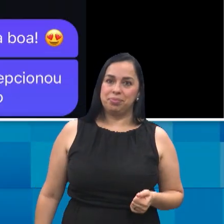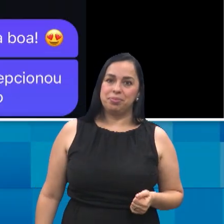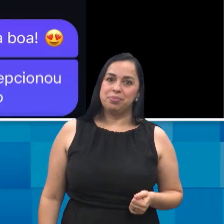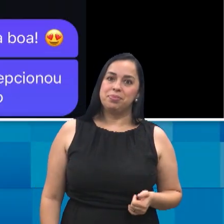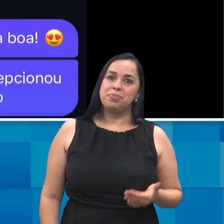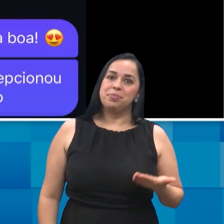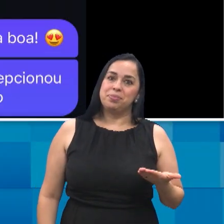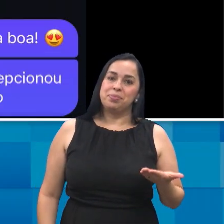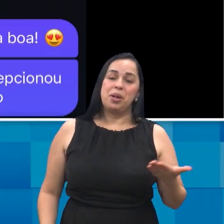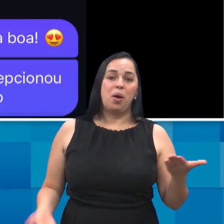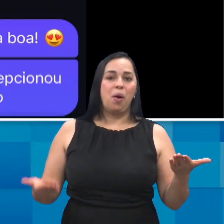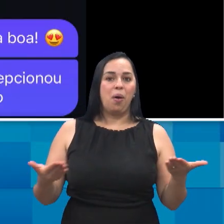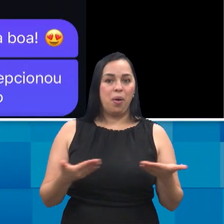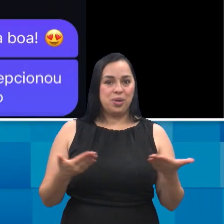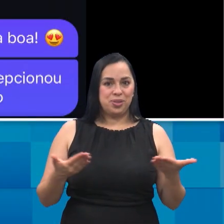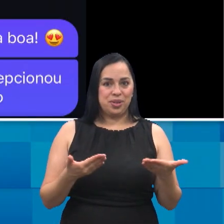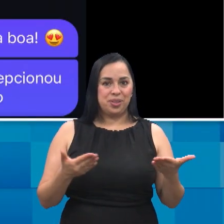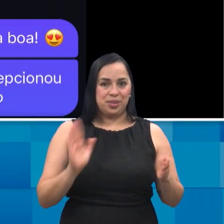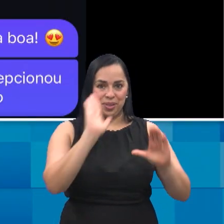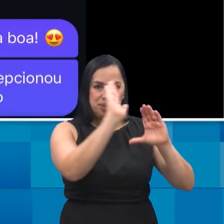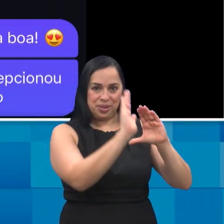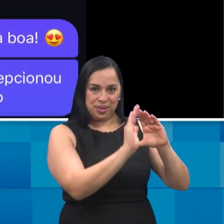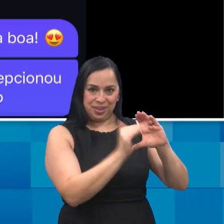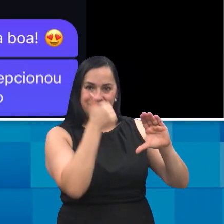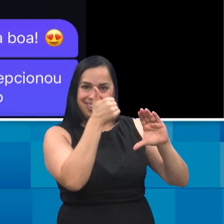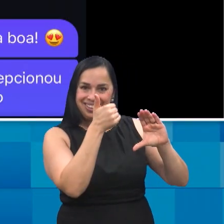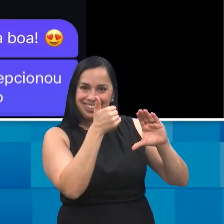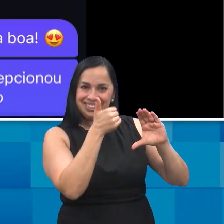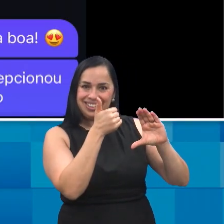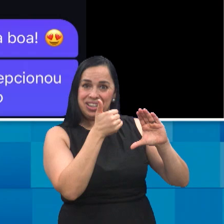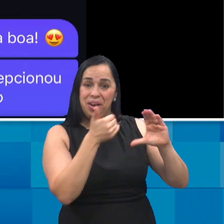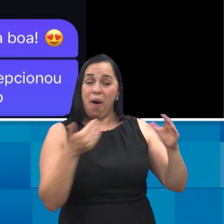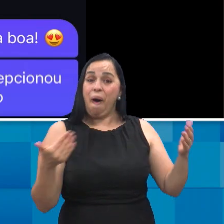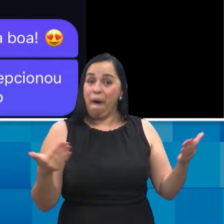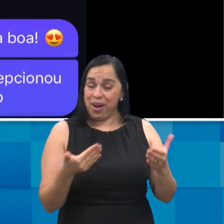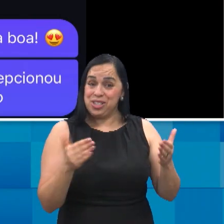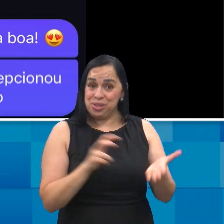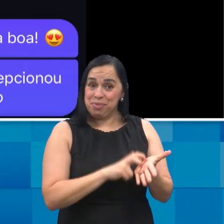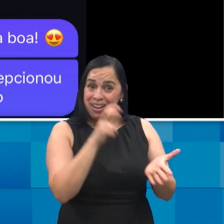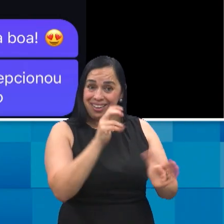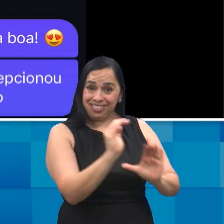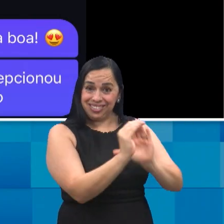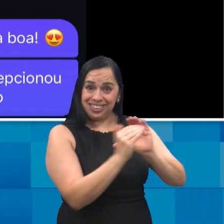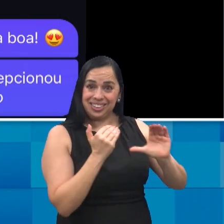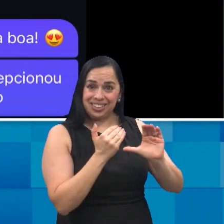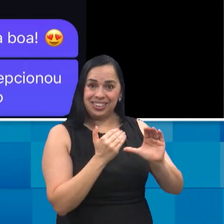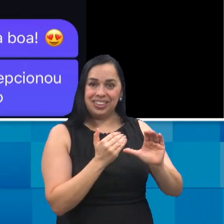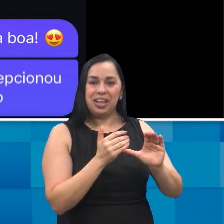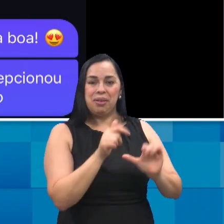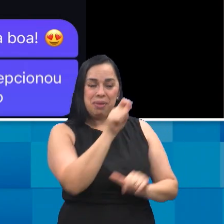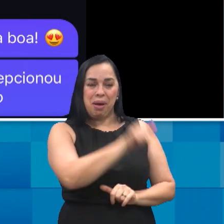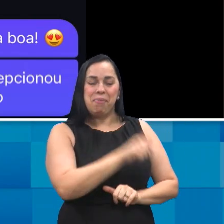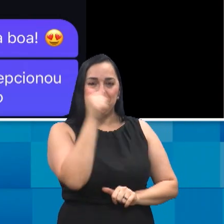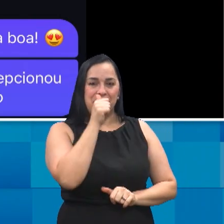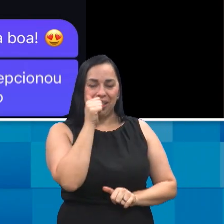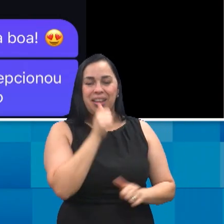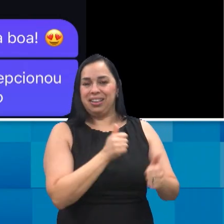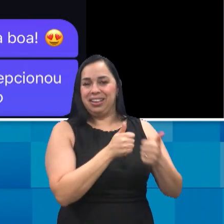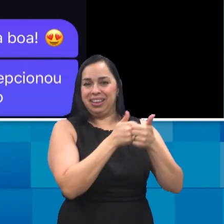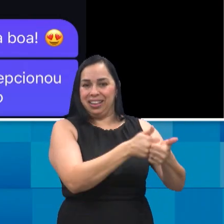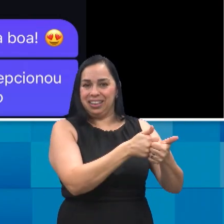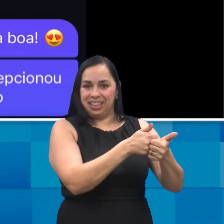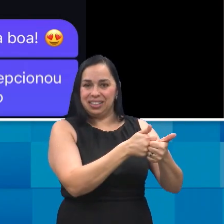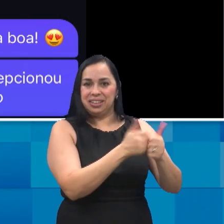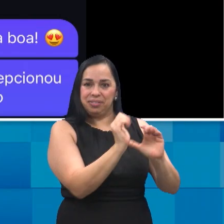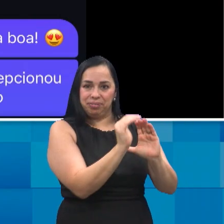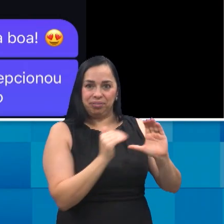Curiosamente, hoje, eu recebi essa foto, e foi exatamente hoje de manhã, uma seguidora mandou para mim. Nessa foto, eu